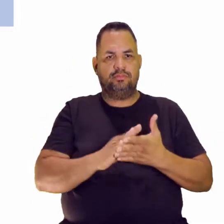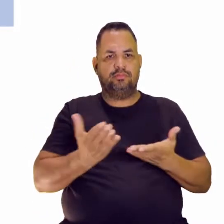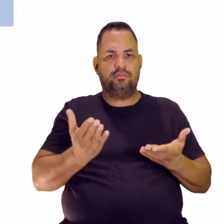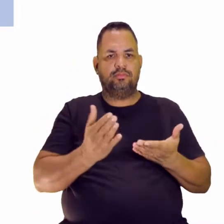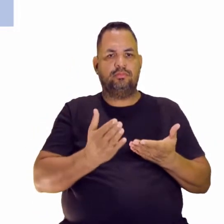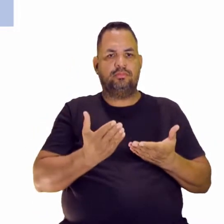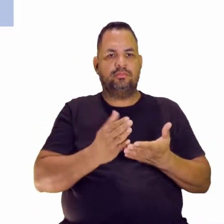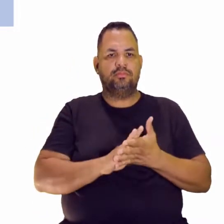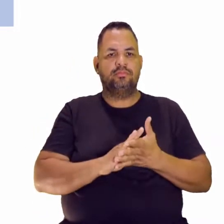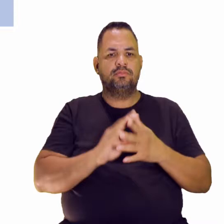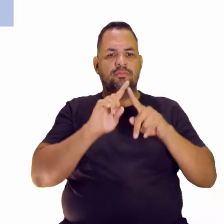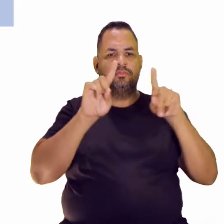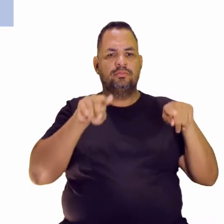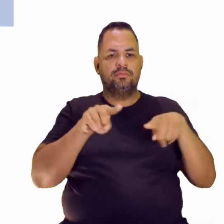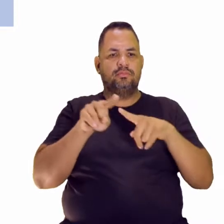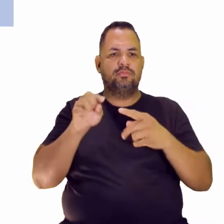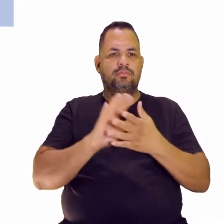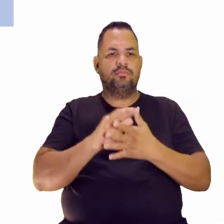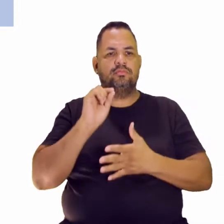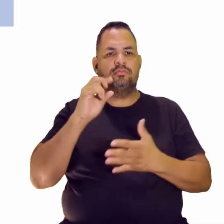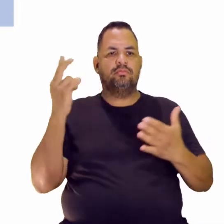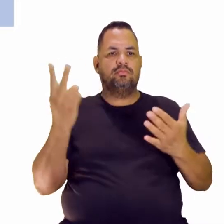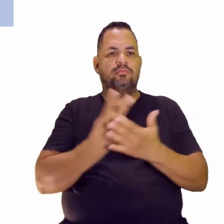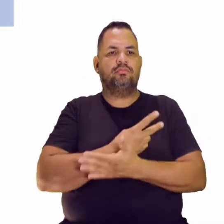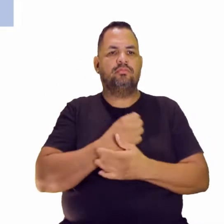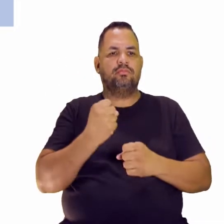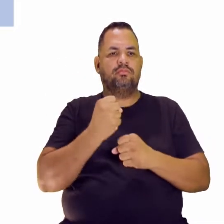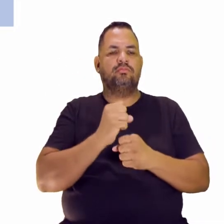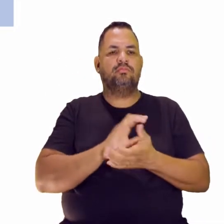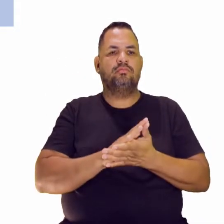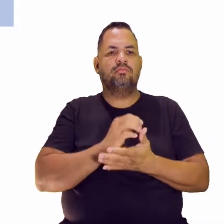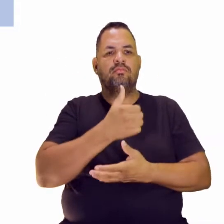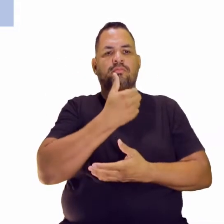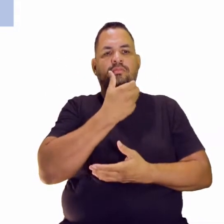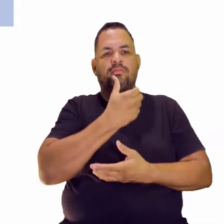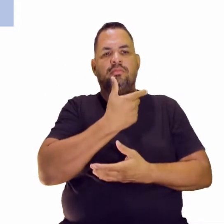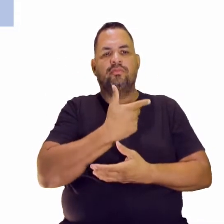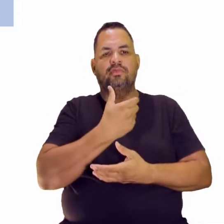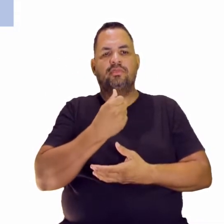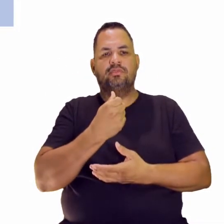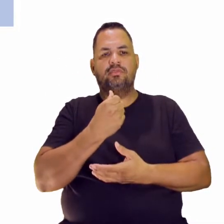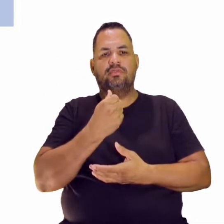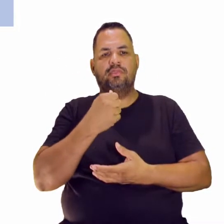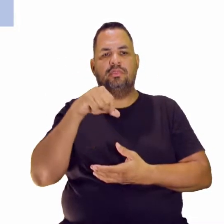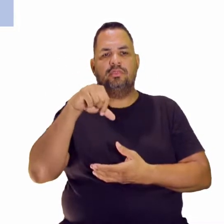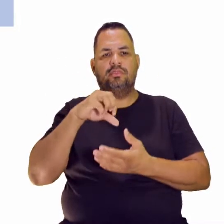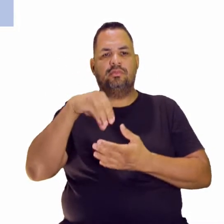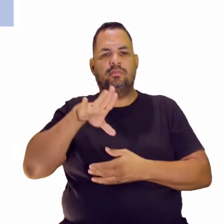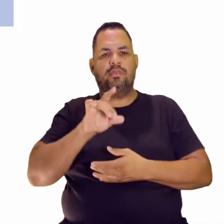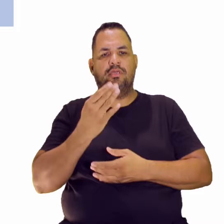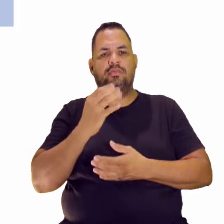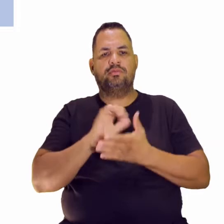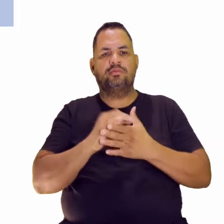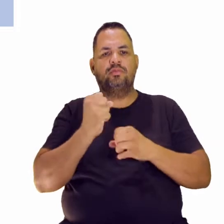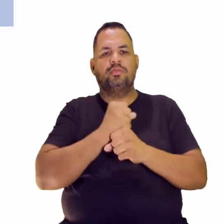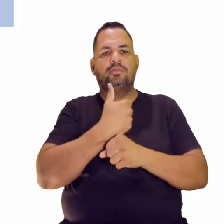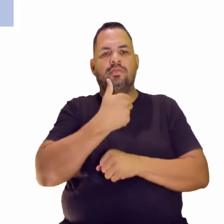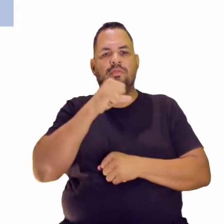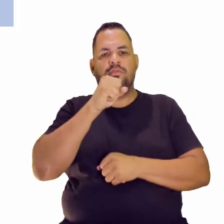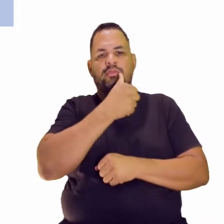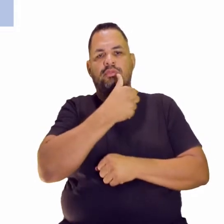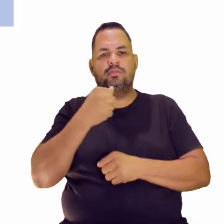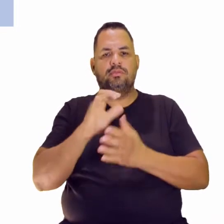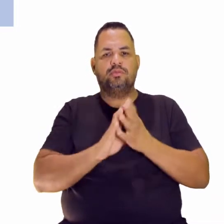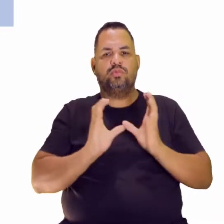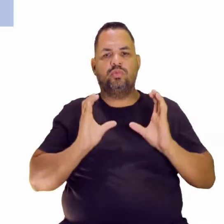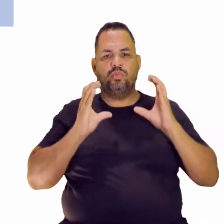históricas através dos quadros, né? O que aconteceu? Em 26 de março de 1816, no Rio de Janeiro, um grupo